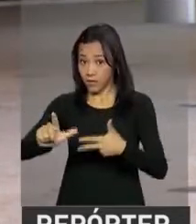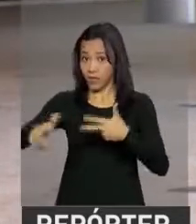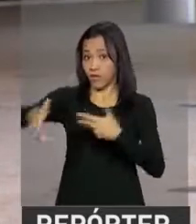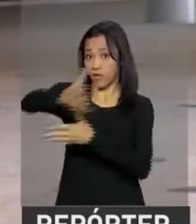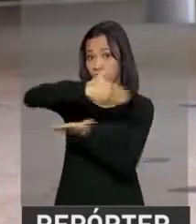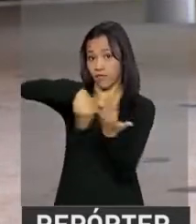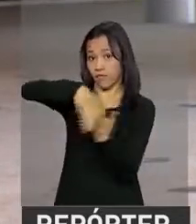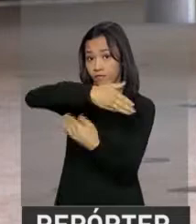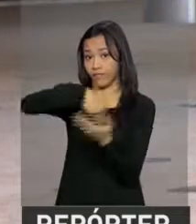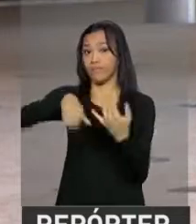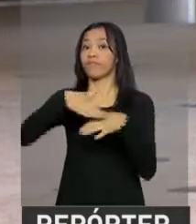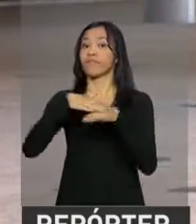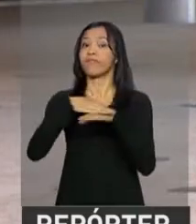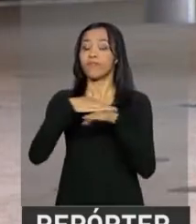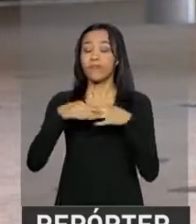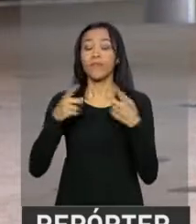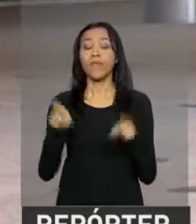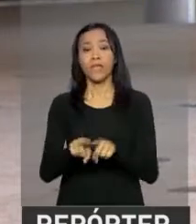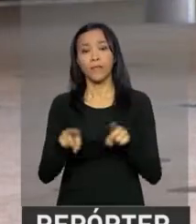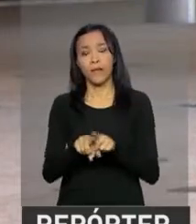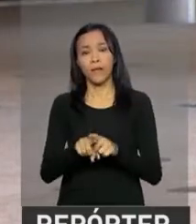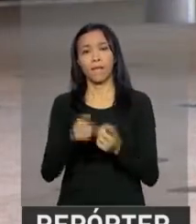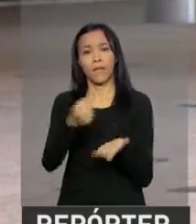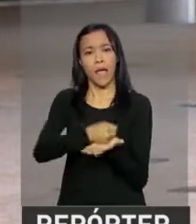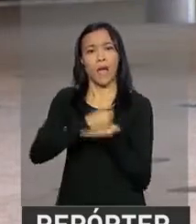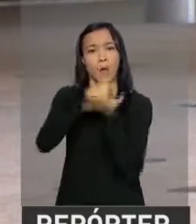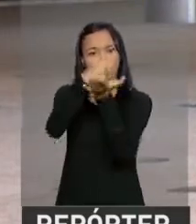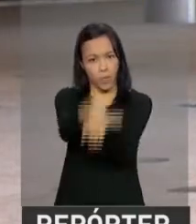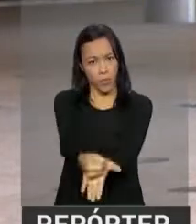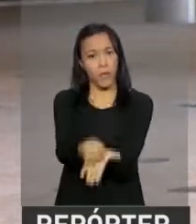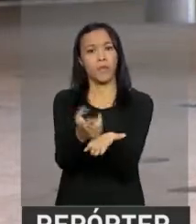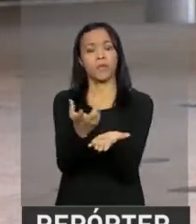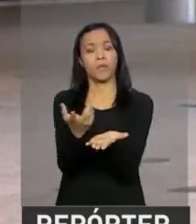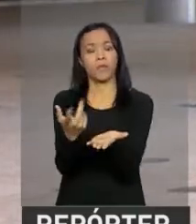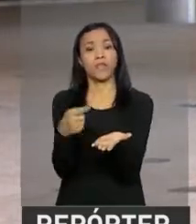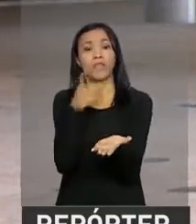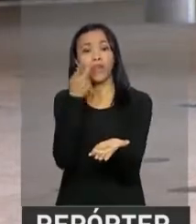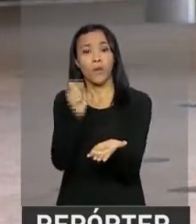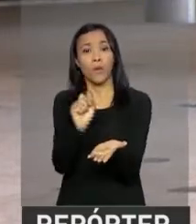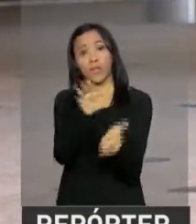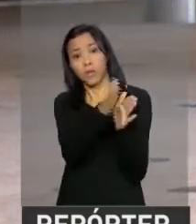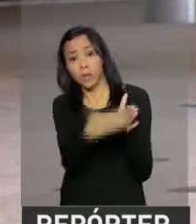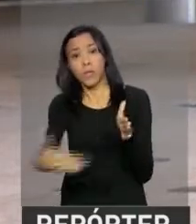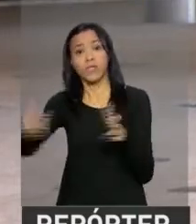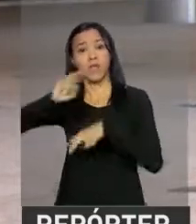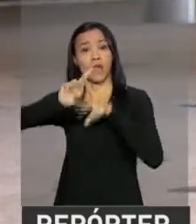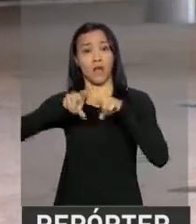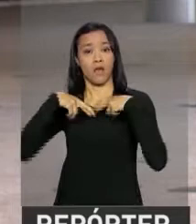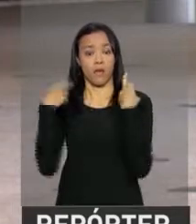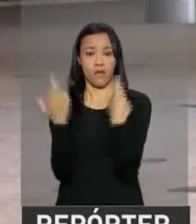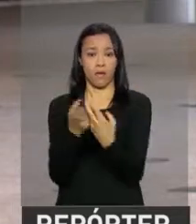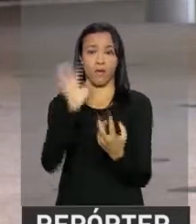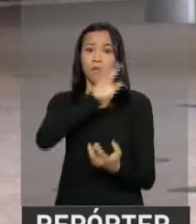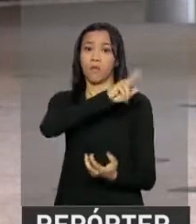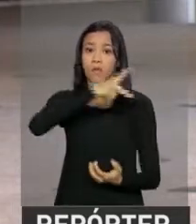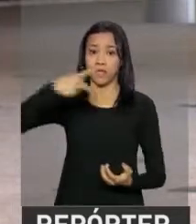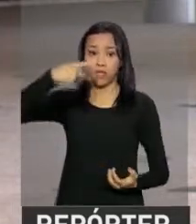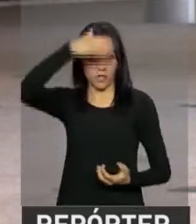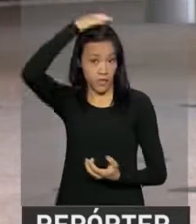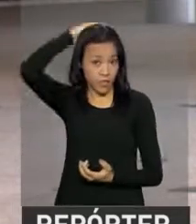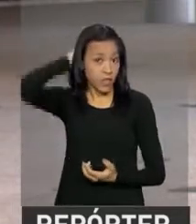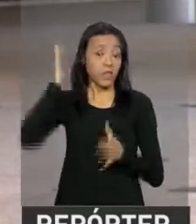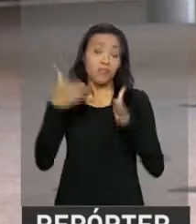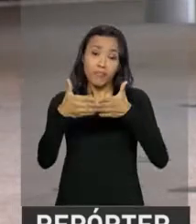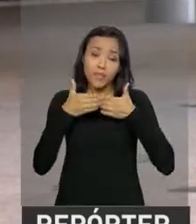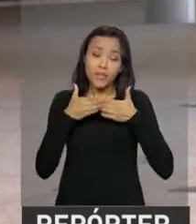também destacou aí o comprometimento da base aliada e disse ainda que durante a reunião o presidente em exercício Michel Temer fez